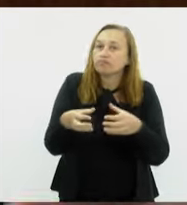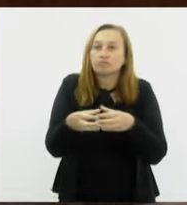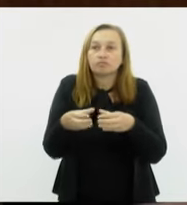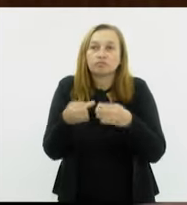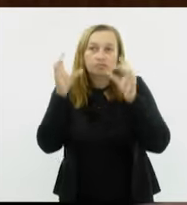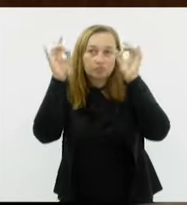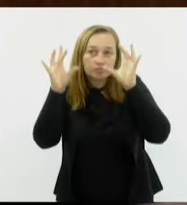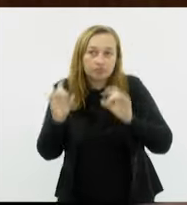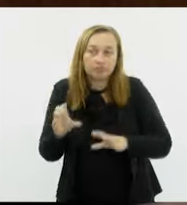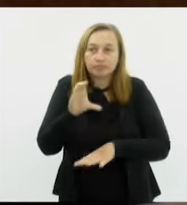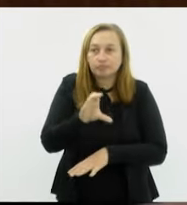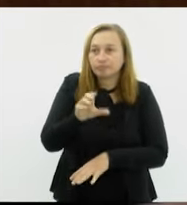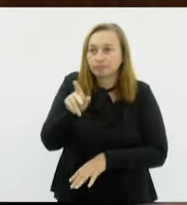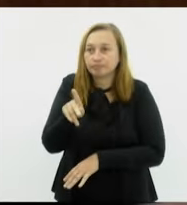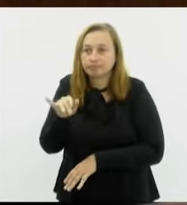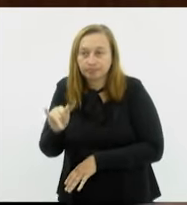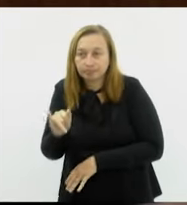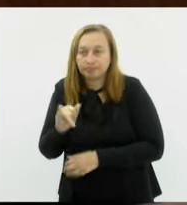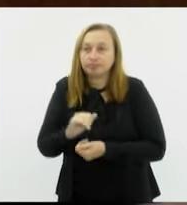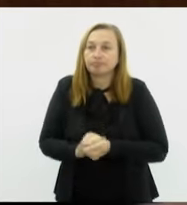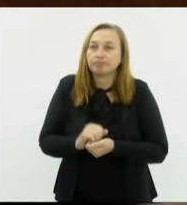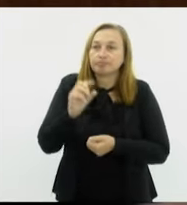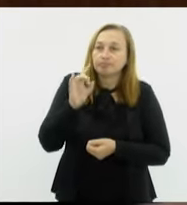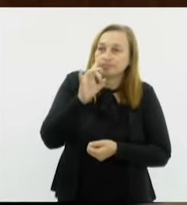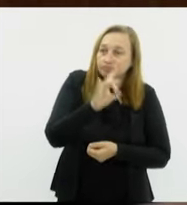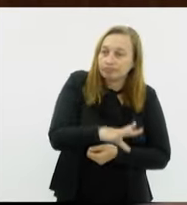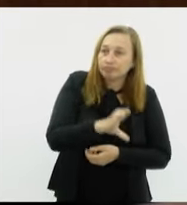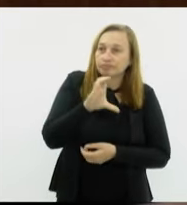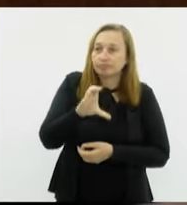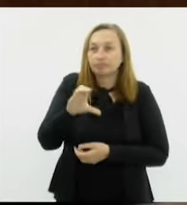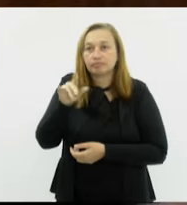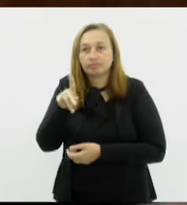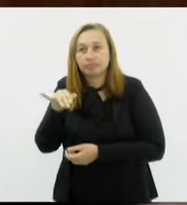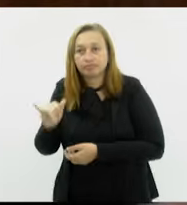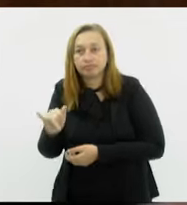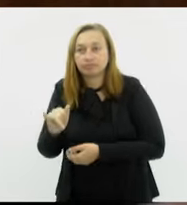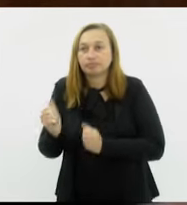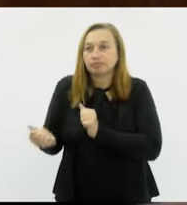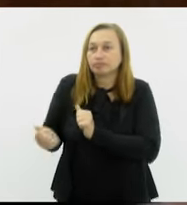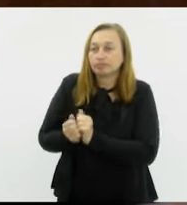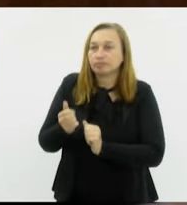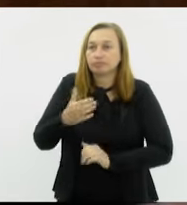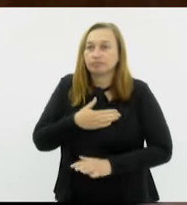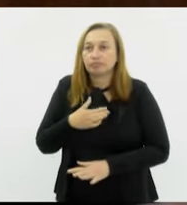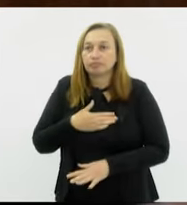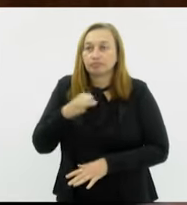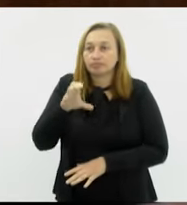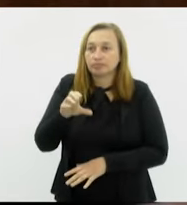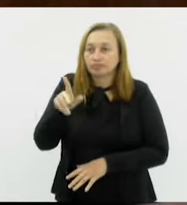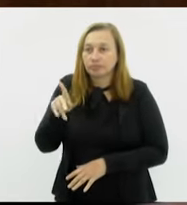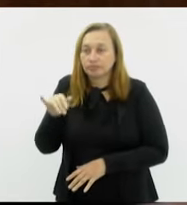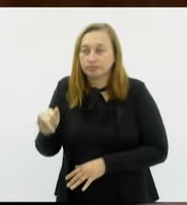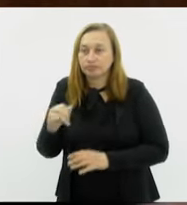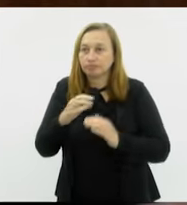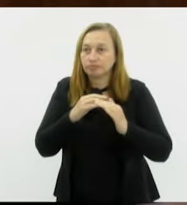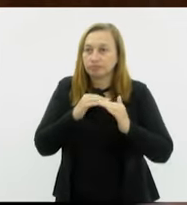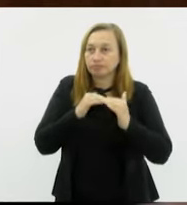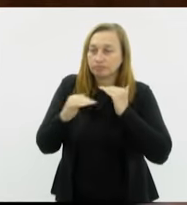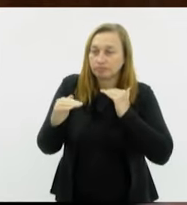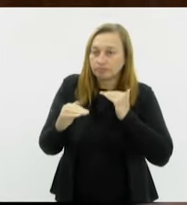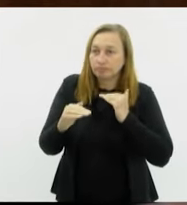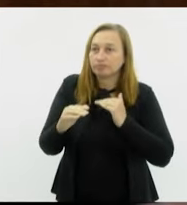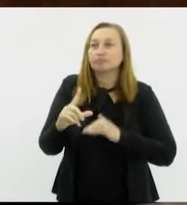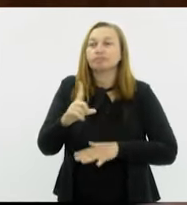como em CPIs. Né? A última CPI que ela participou comigo foi a CPI da Supervia, na qual teve a